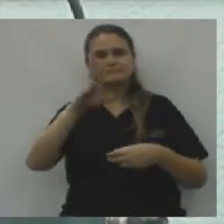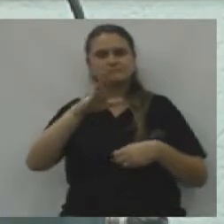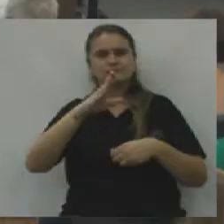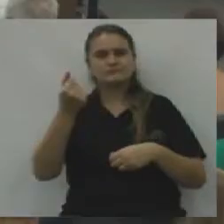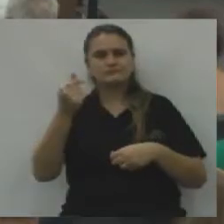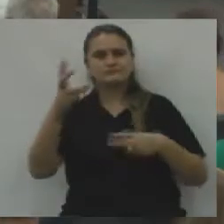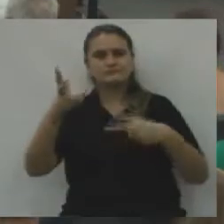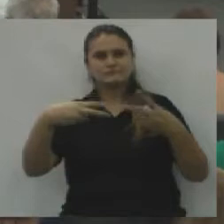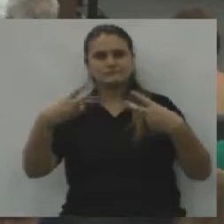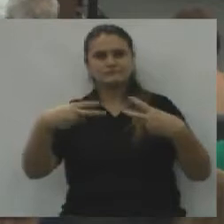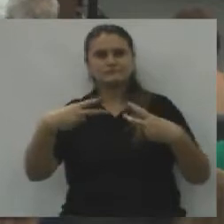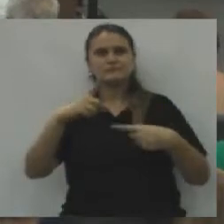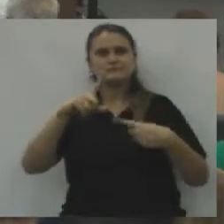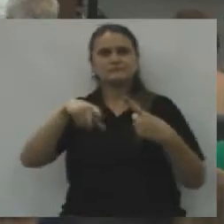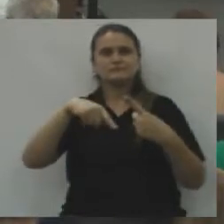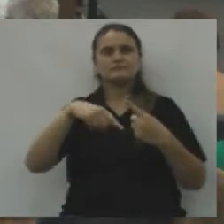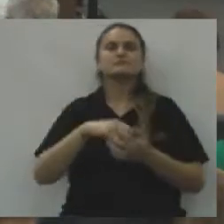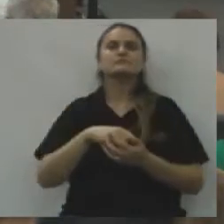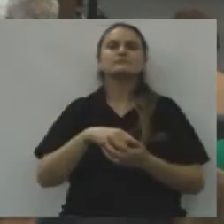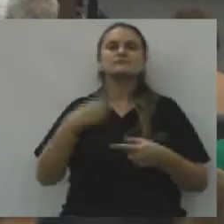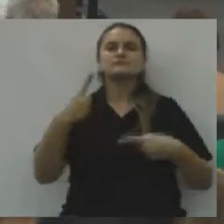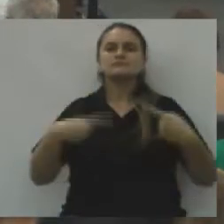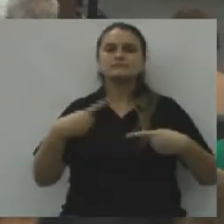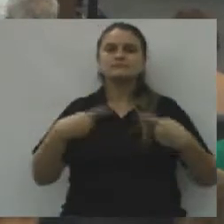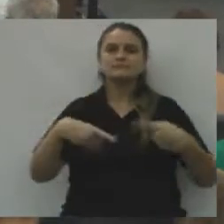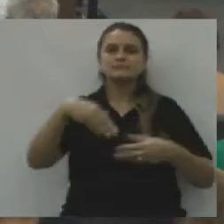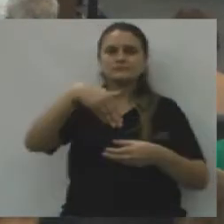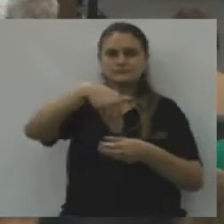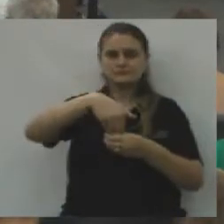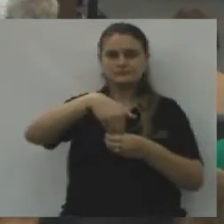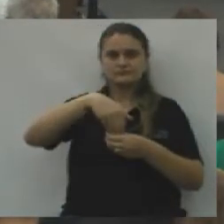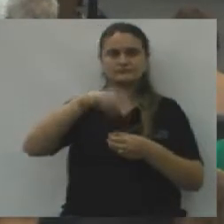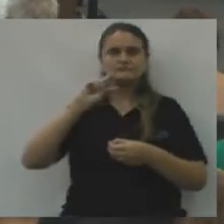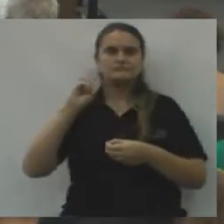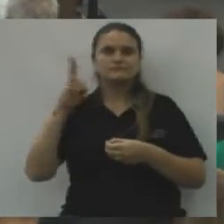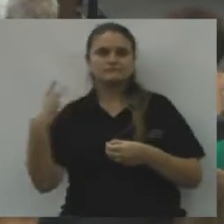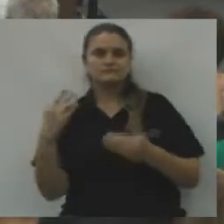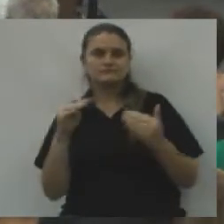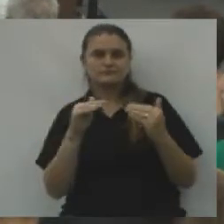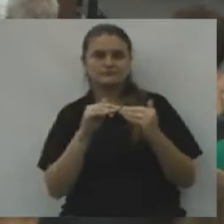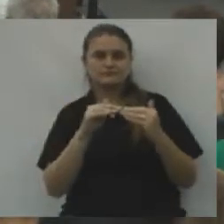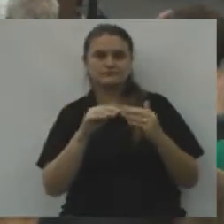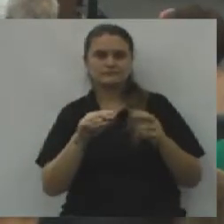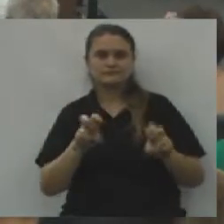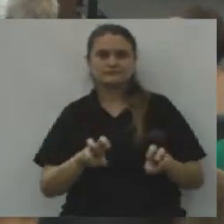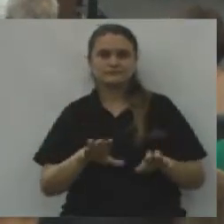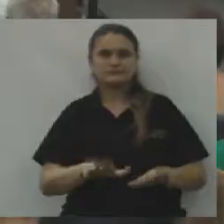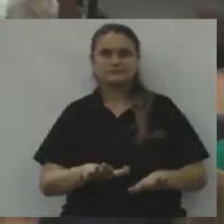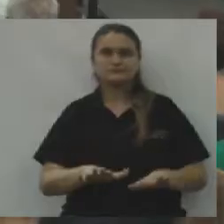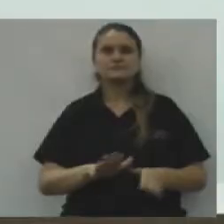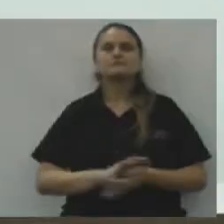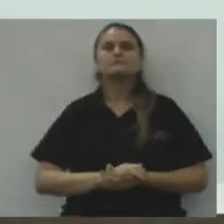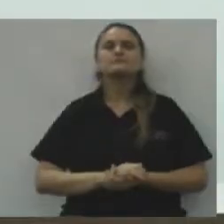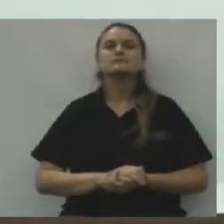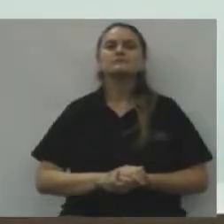arrecadação. Em discussão. Em votação, senhores vereadores que aprovam, permaneçam como estão.